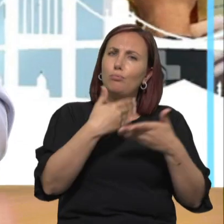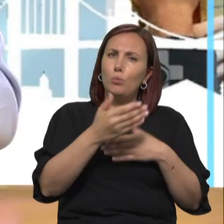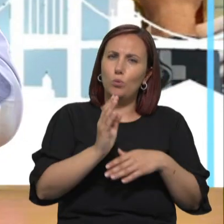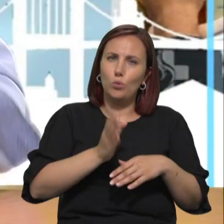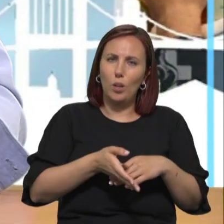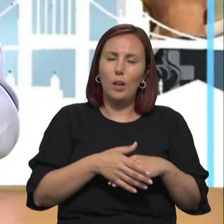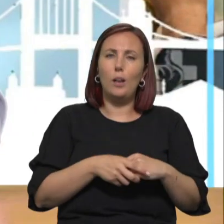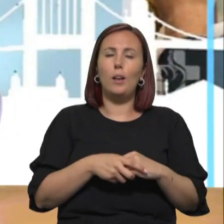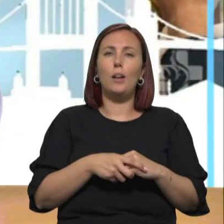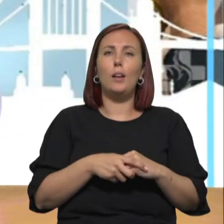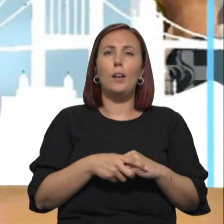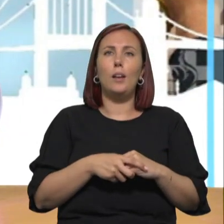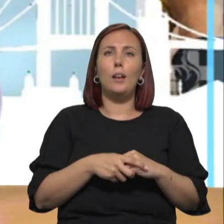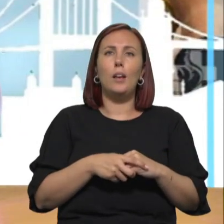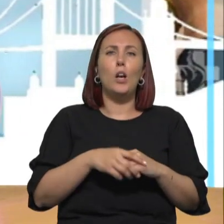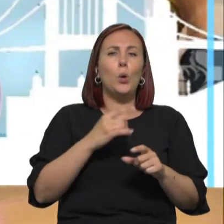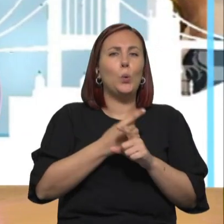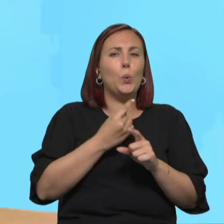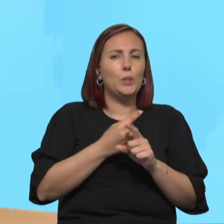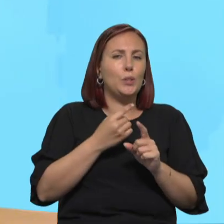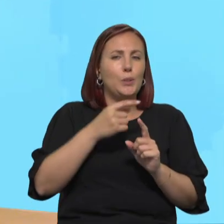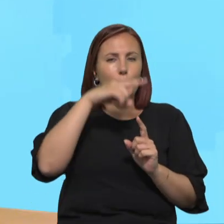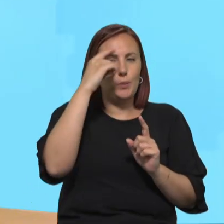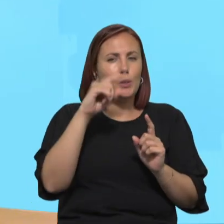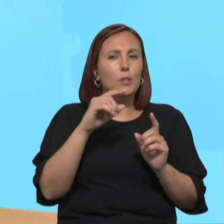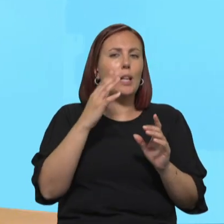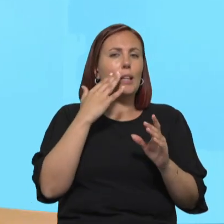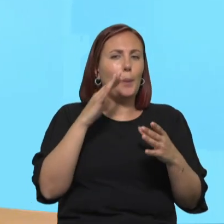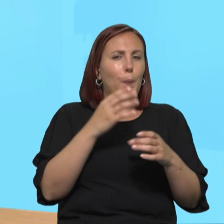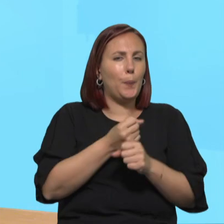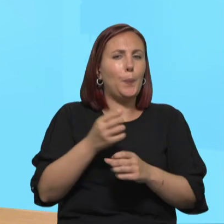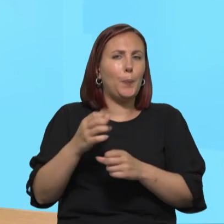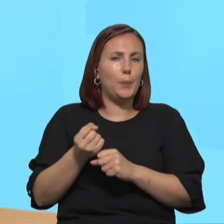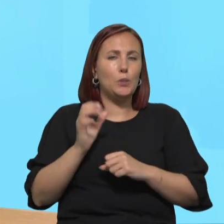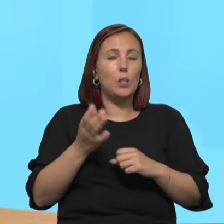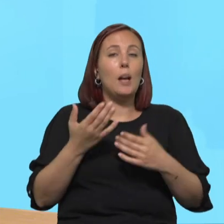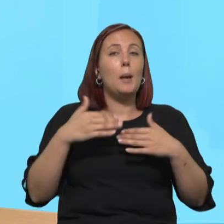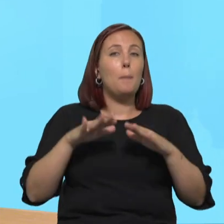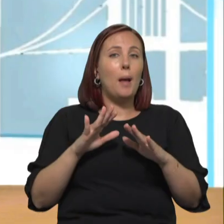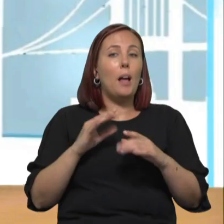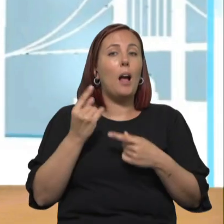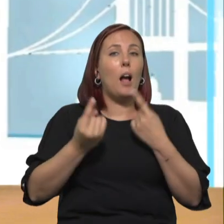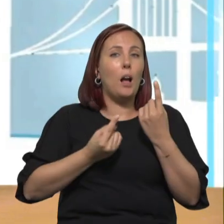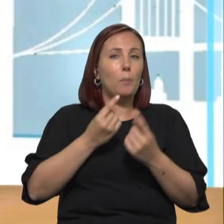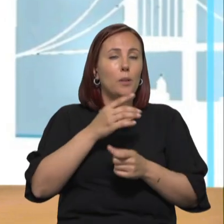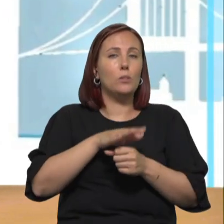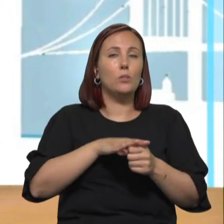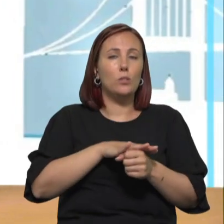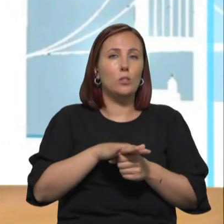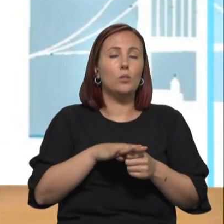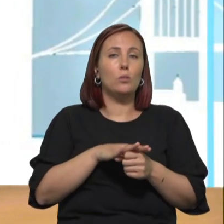na eliminar muita penosidade no trabalho, mas continua em muitas situações a